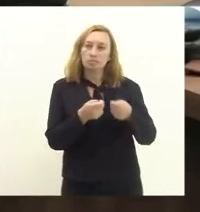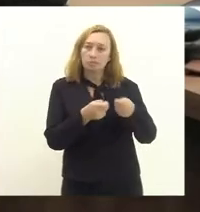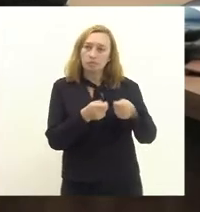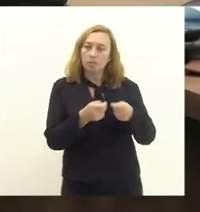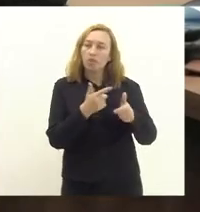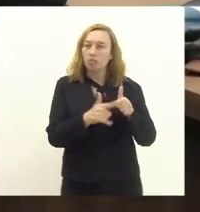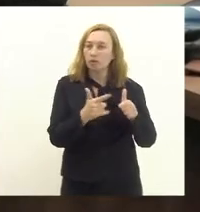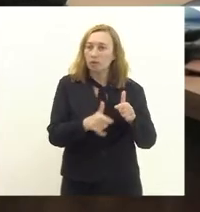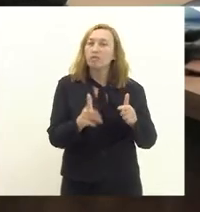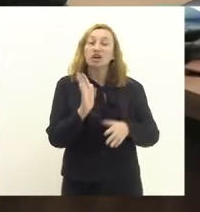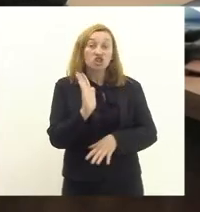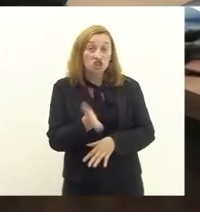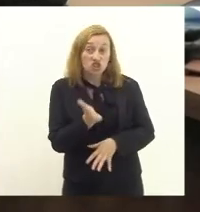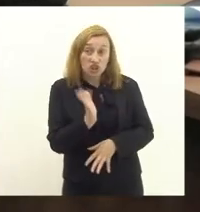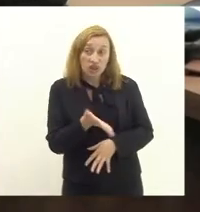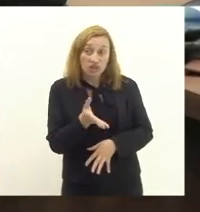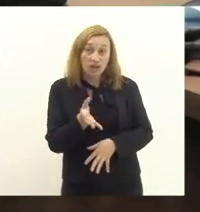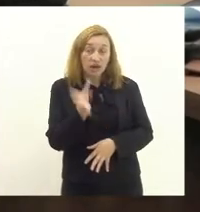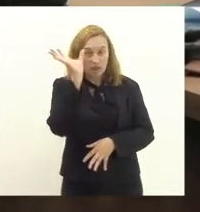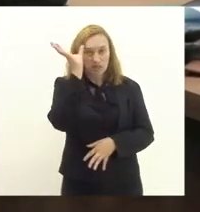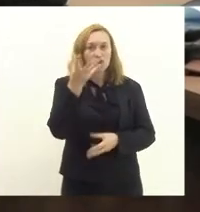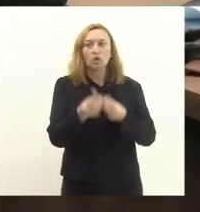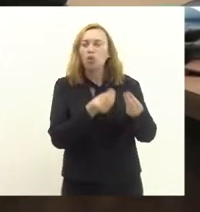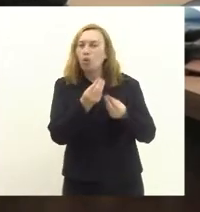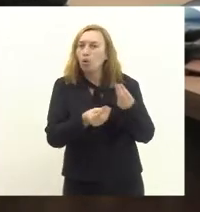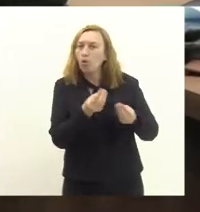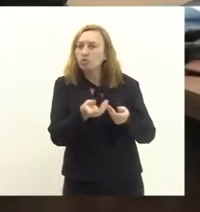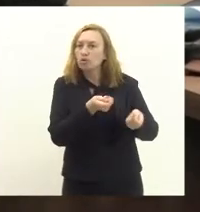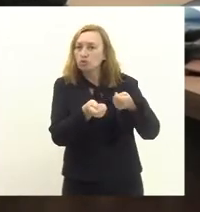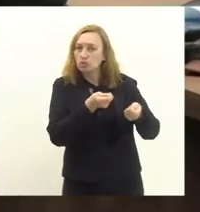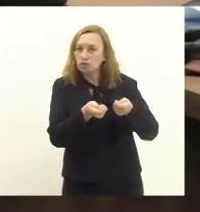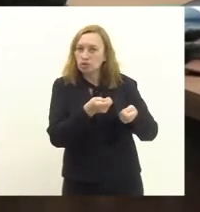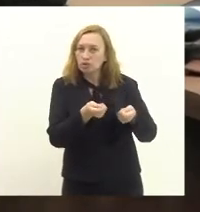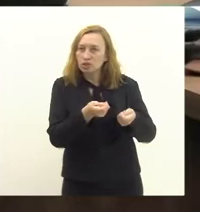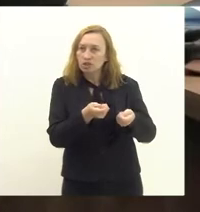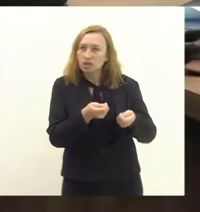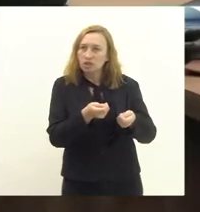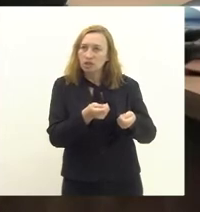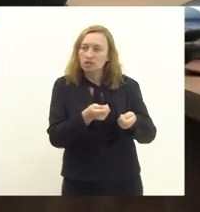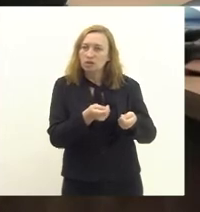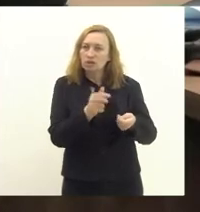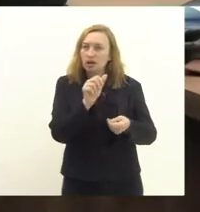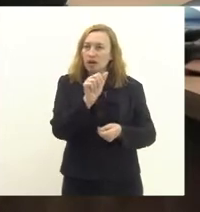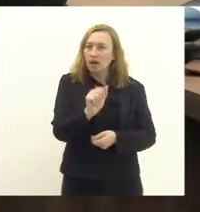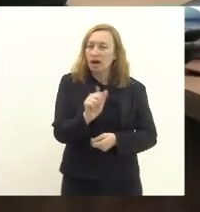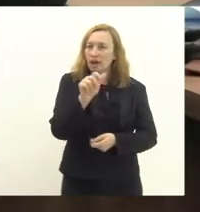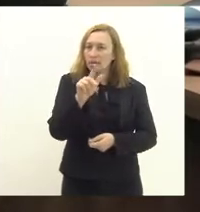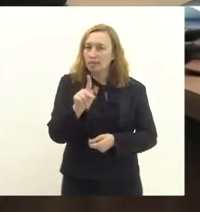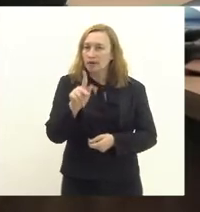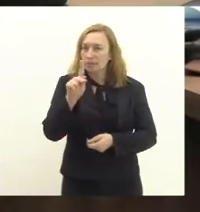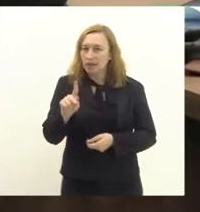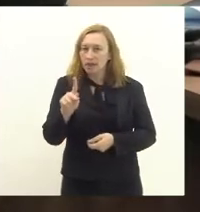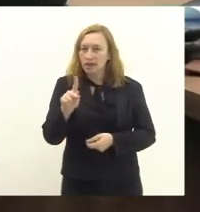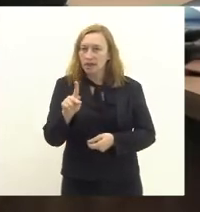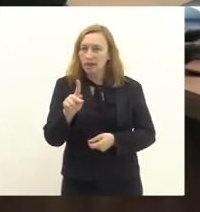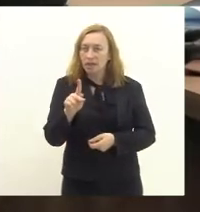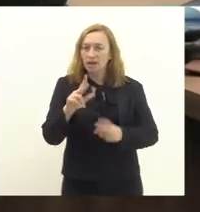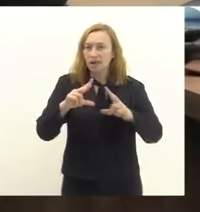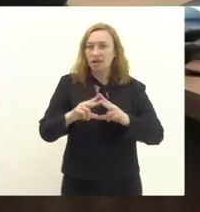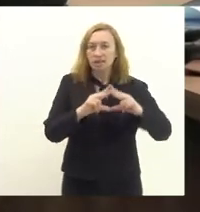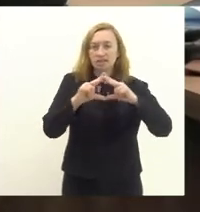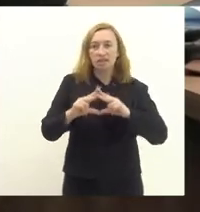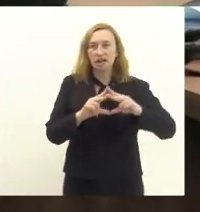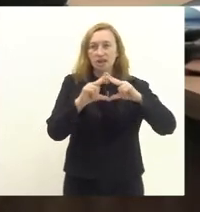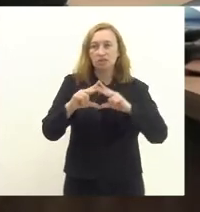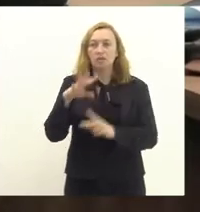também já está decidido como será a forma do controle. Será através do aplicativo do reciclador legal, que vai